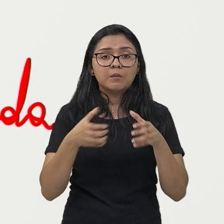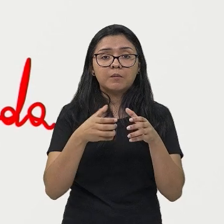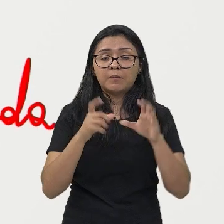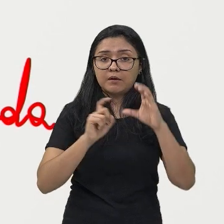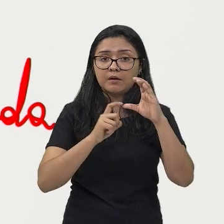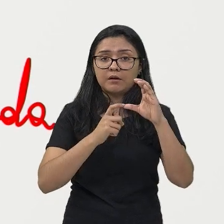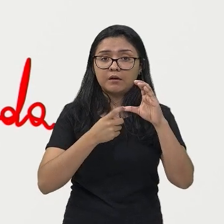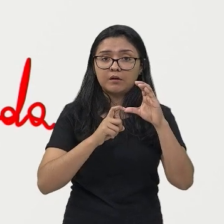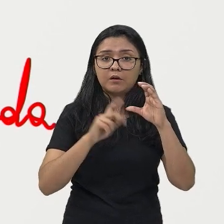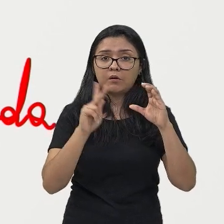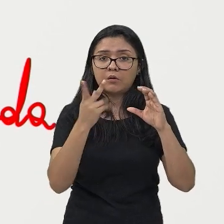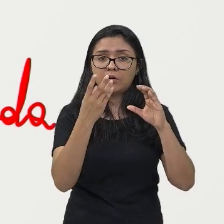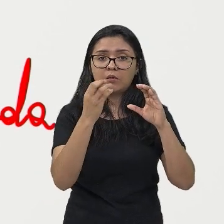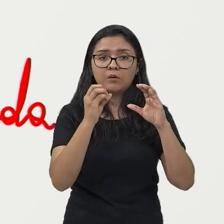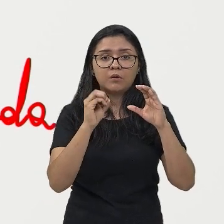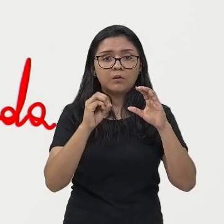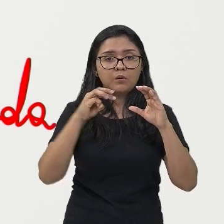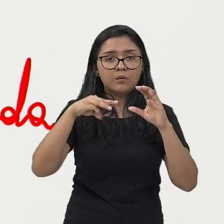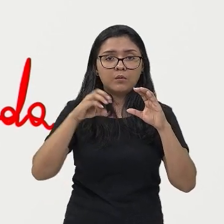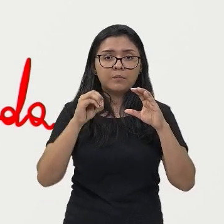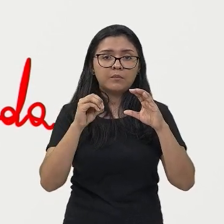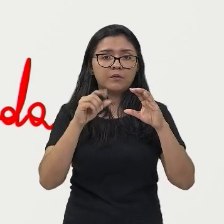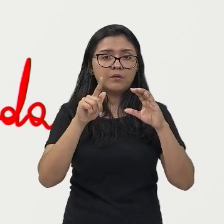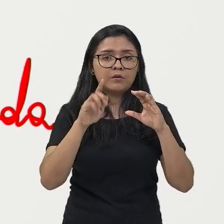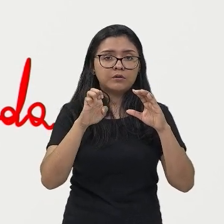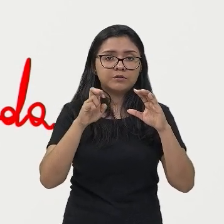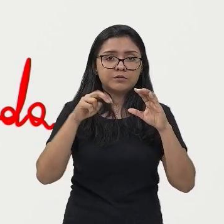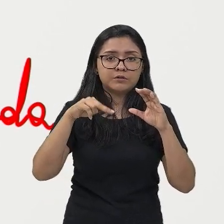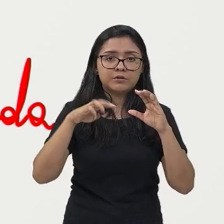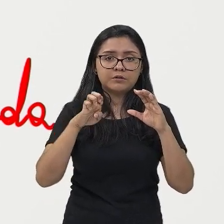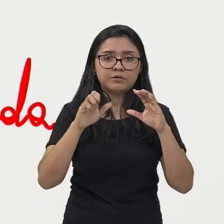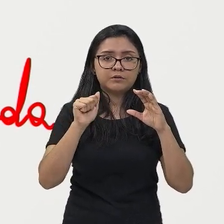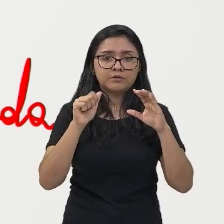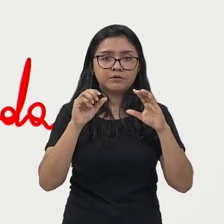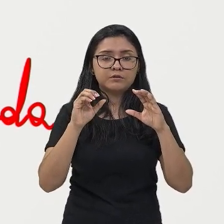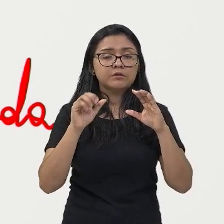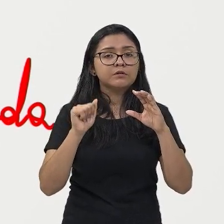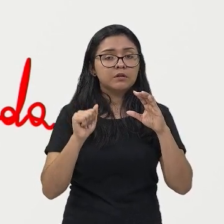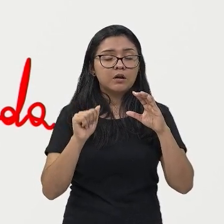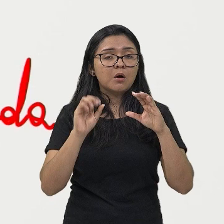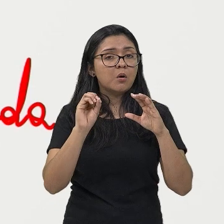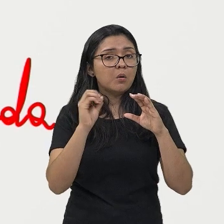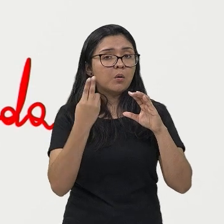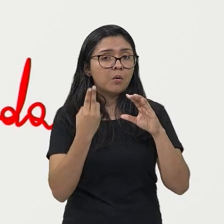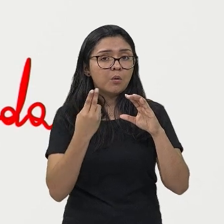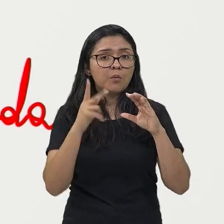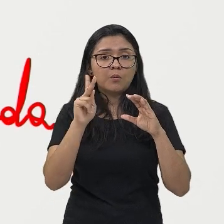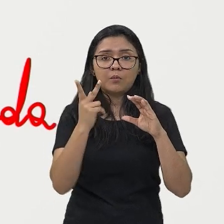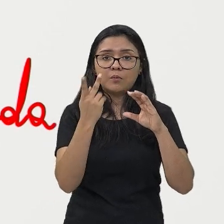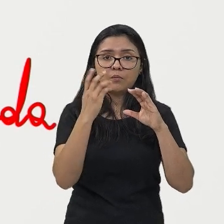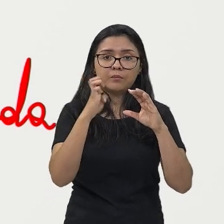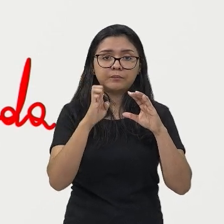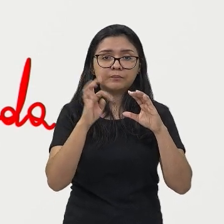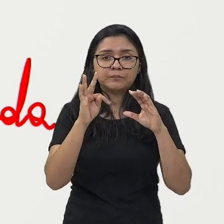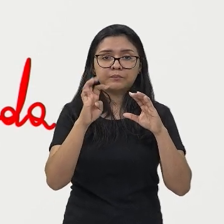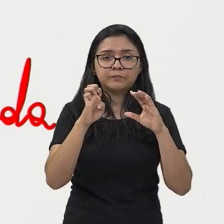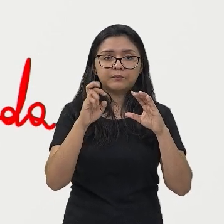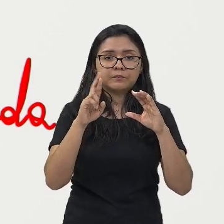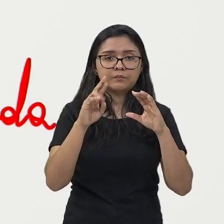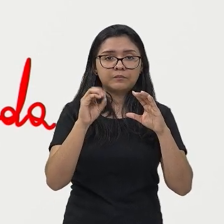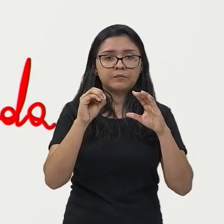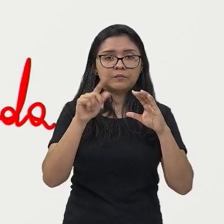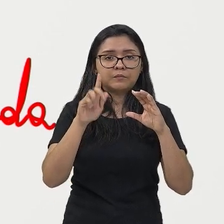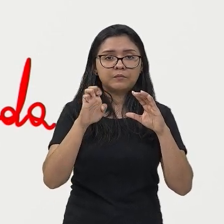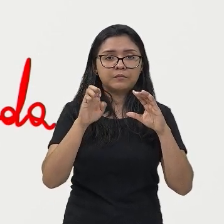cadeia homogênea ou uma cadeia heterogênea, tá bom? E aí, o que